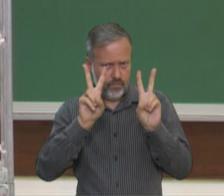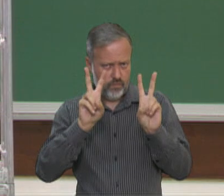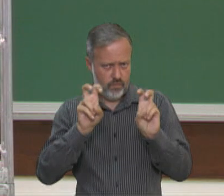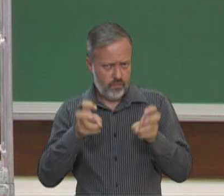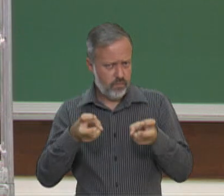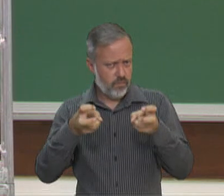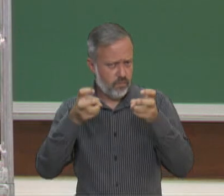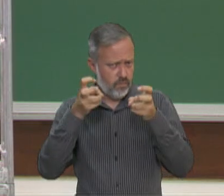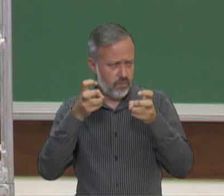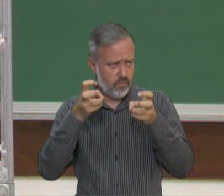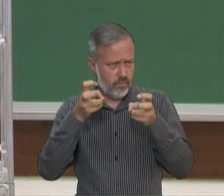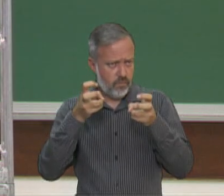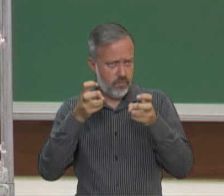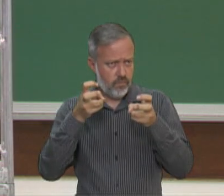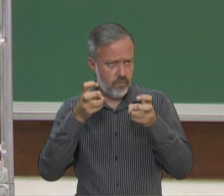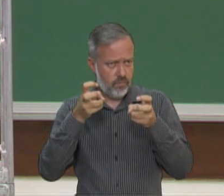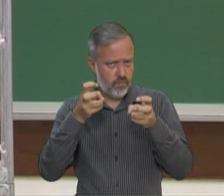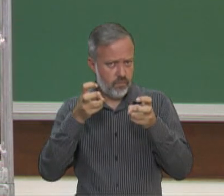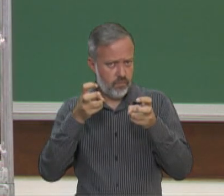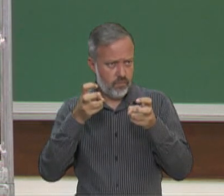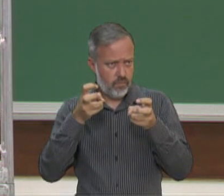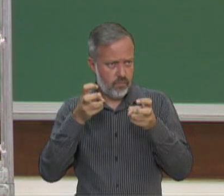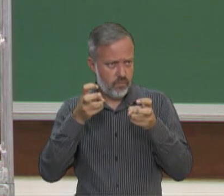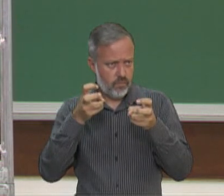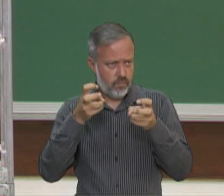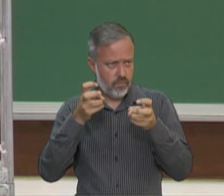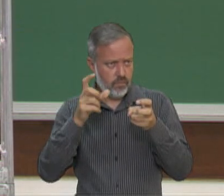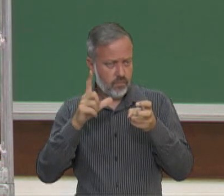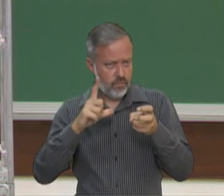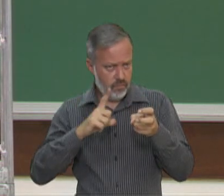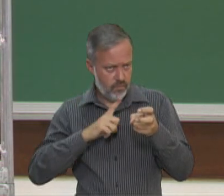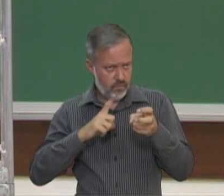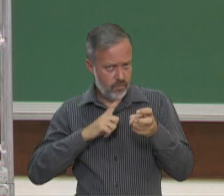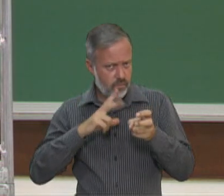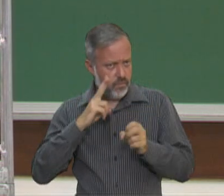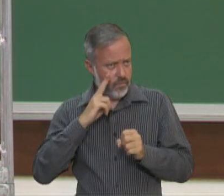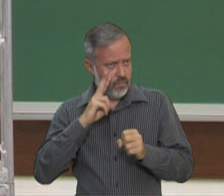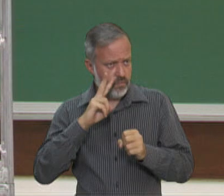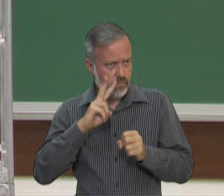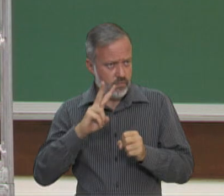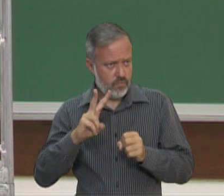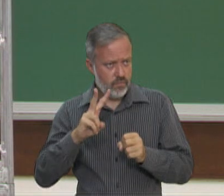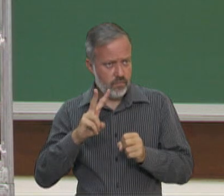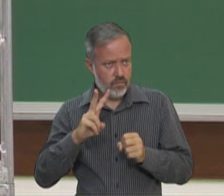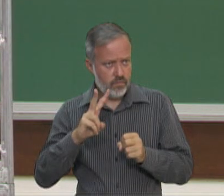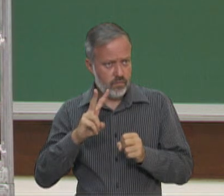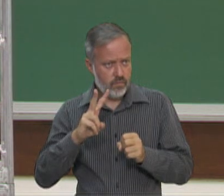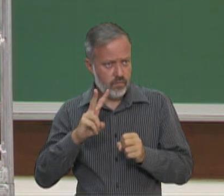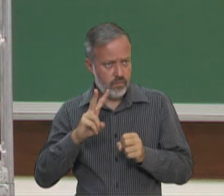essa notícia, ok? Nós vemos aqui de